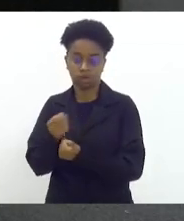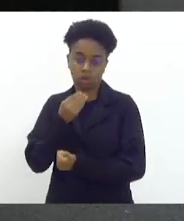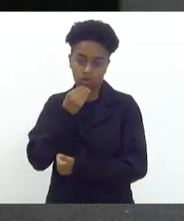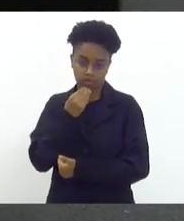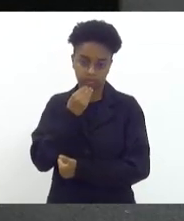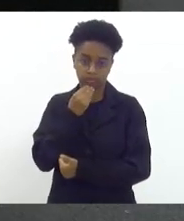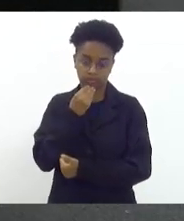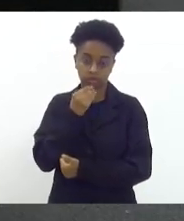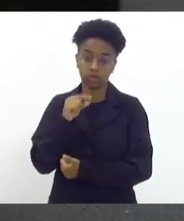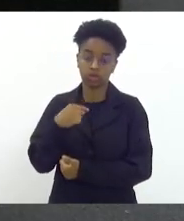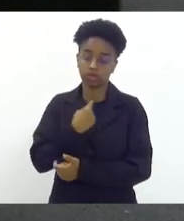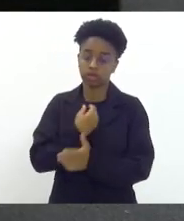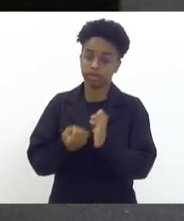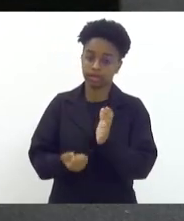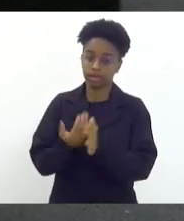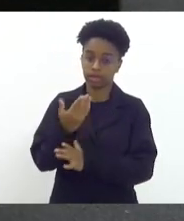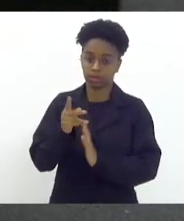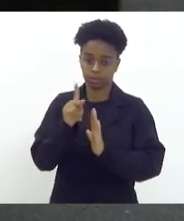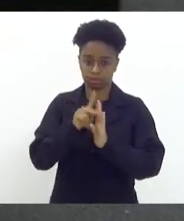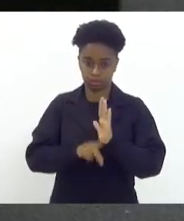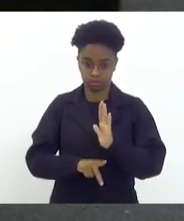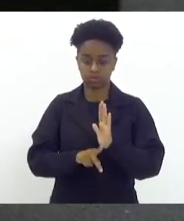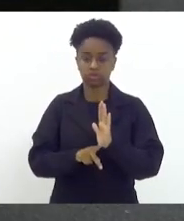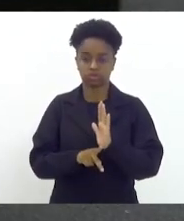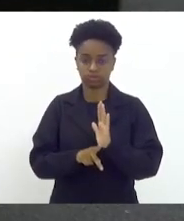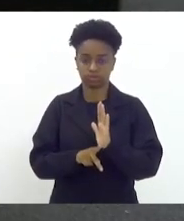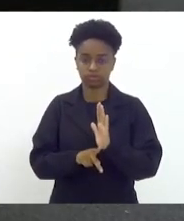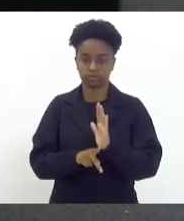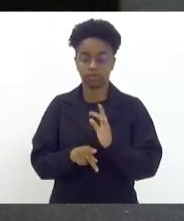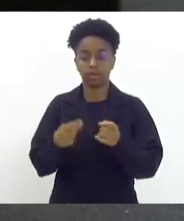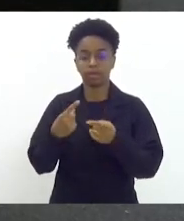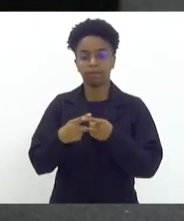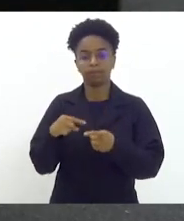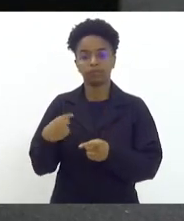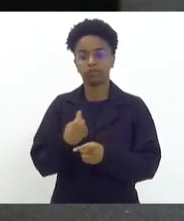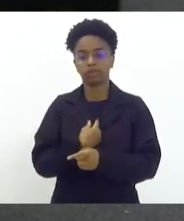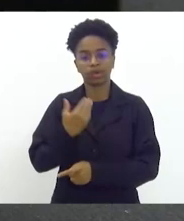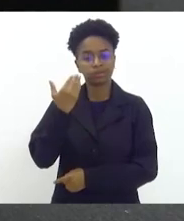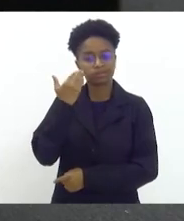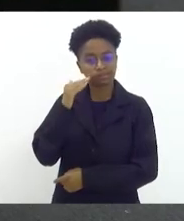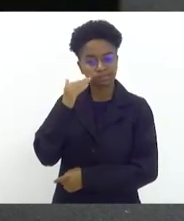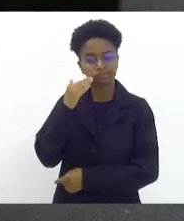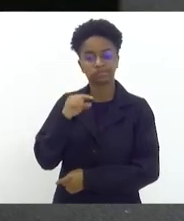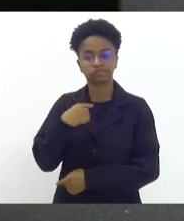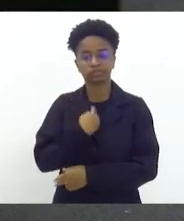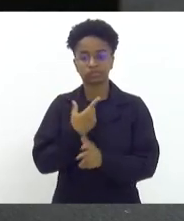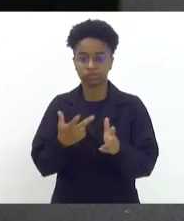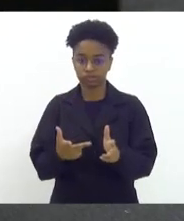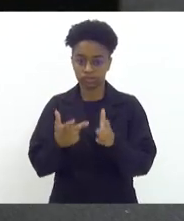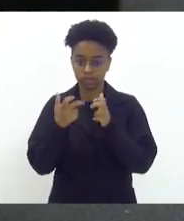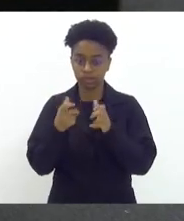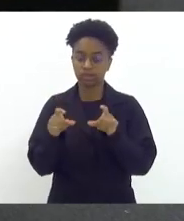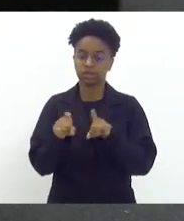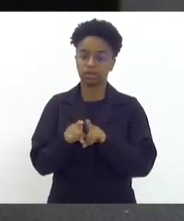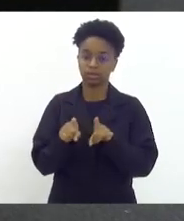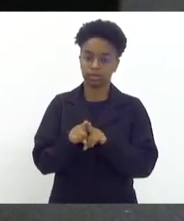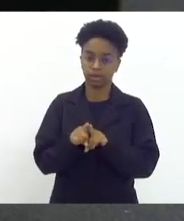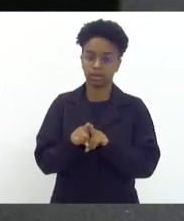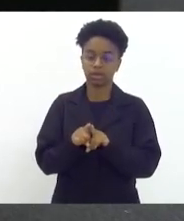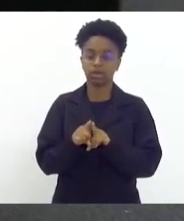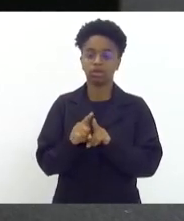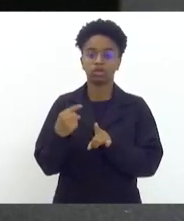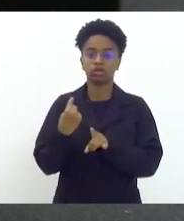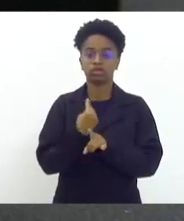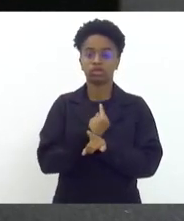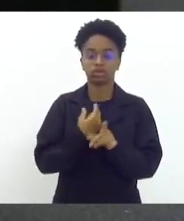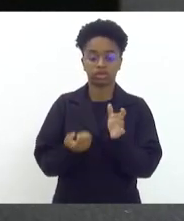nós elaboramos esse projeto por entender que estabelecendo nos